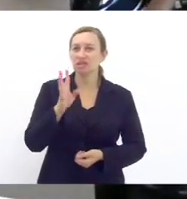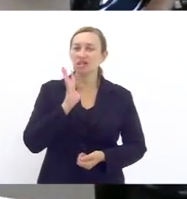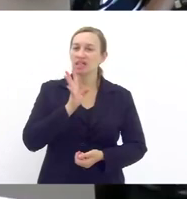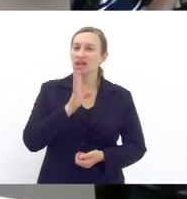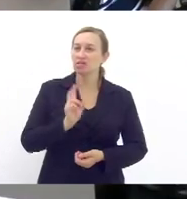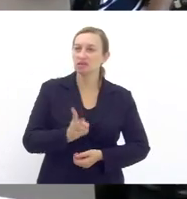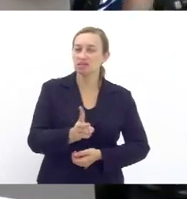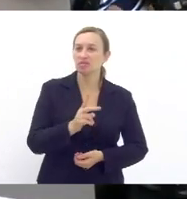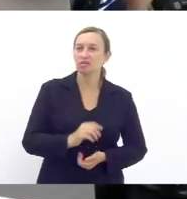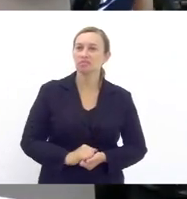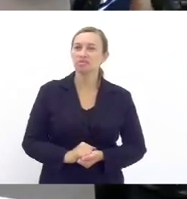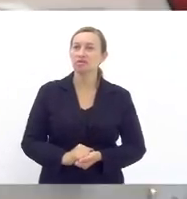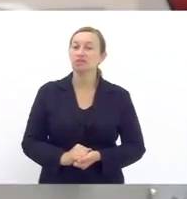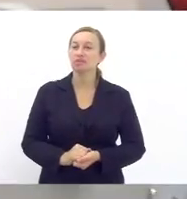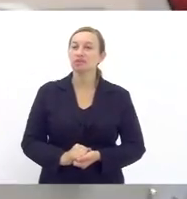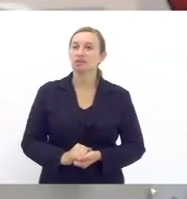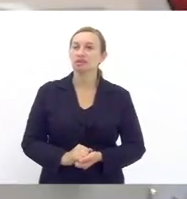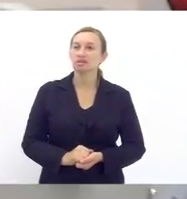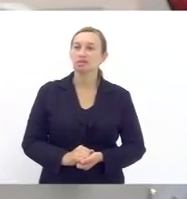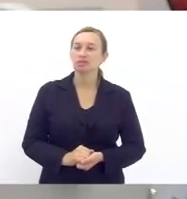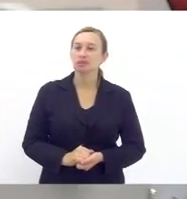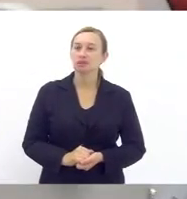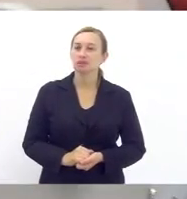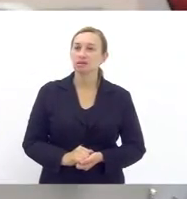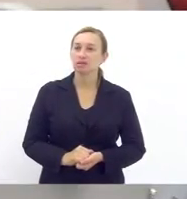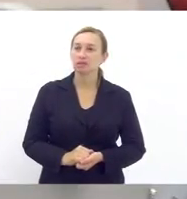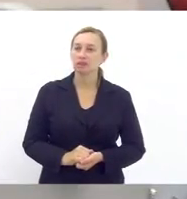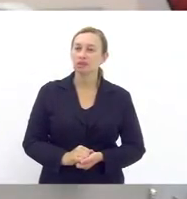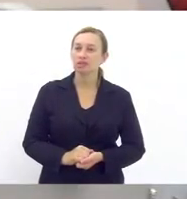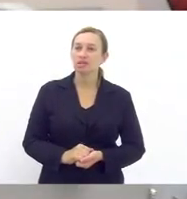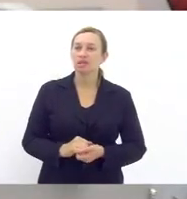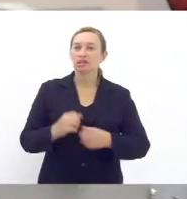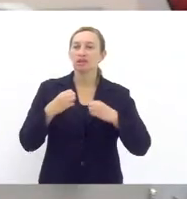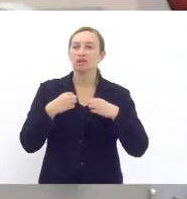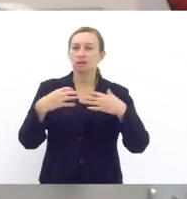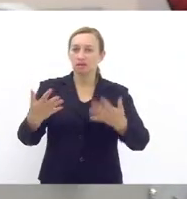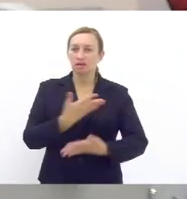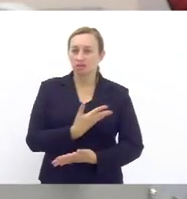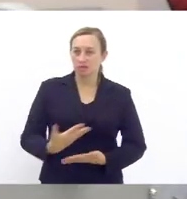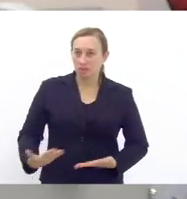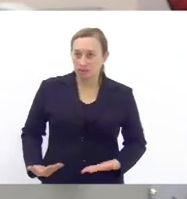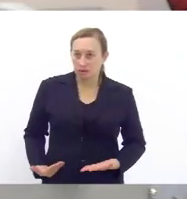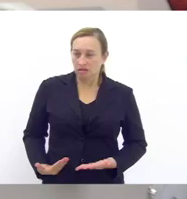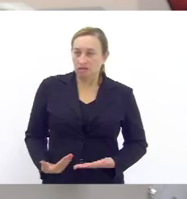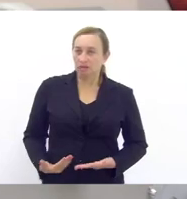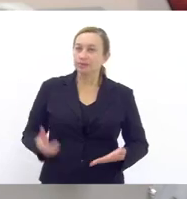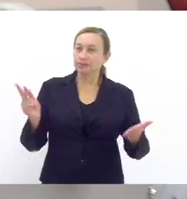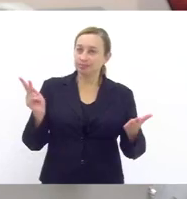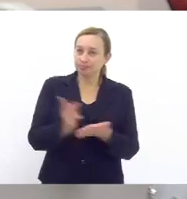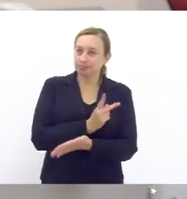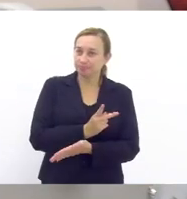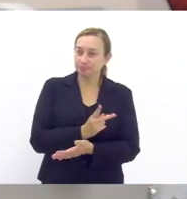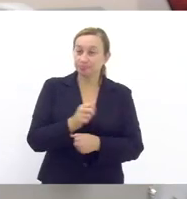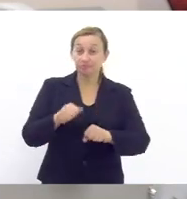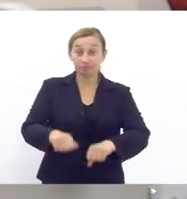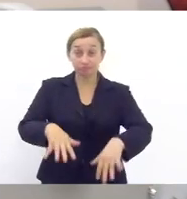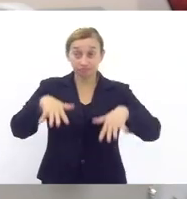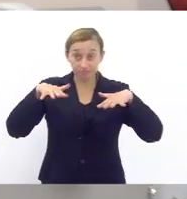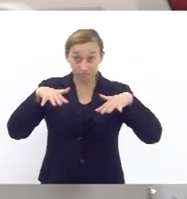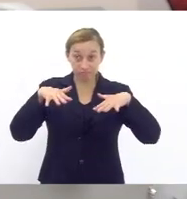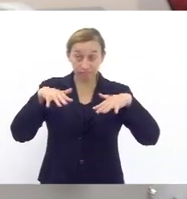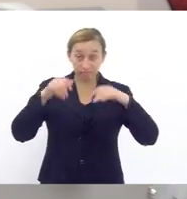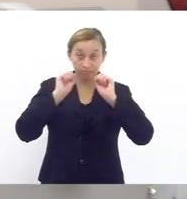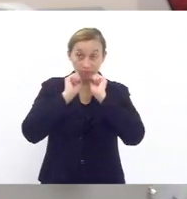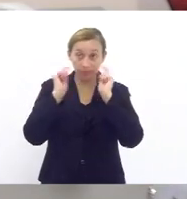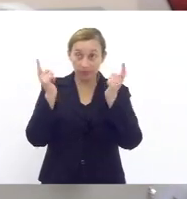ela o seguinte primeira coisa essa audiência deveria estar acontecendo no plenário da